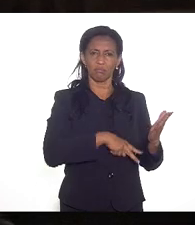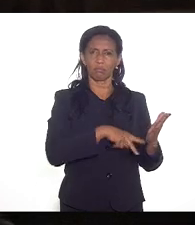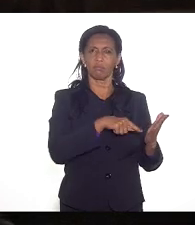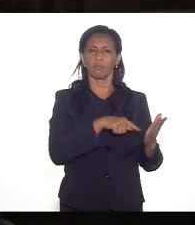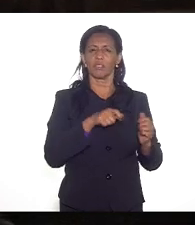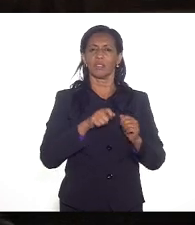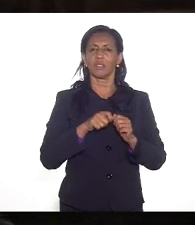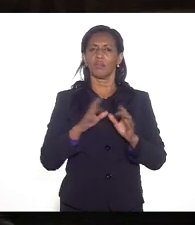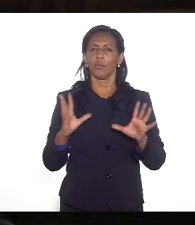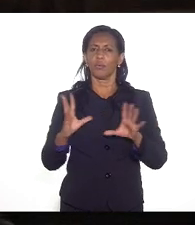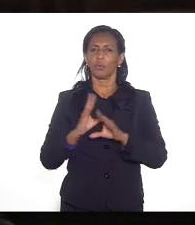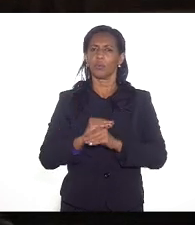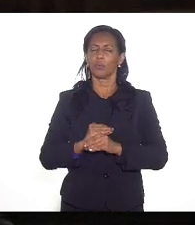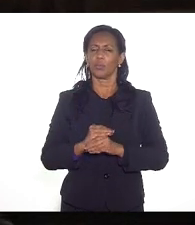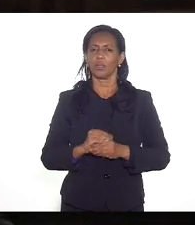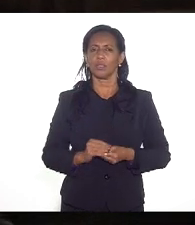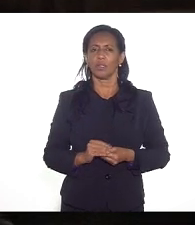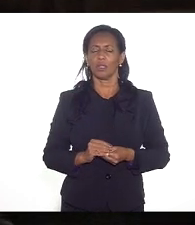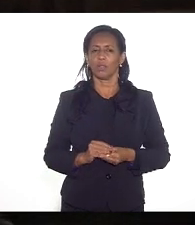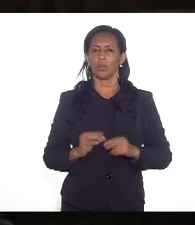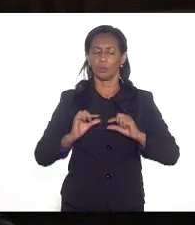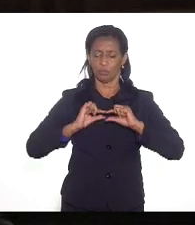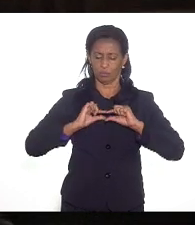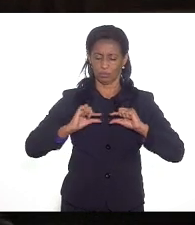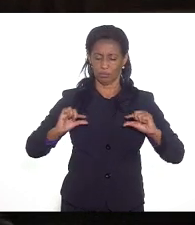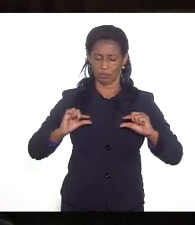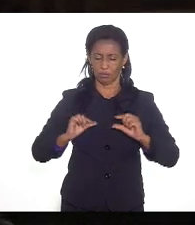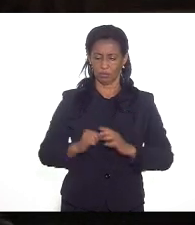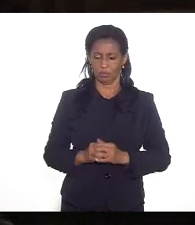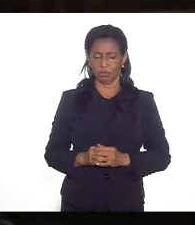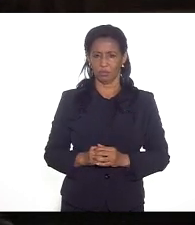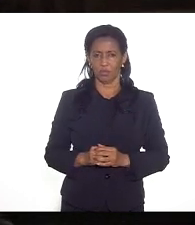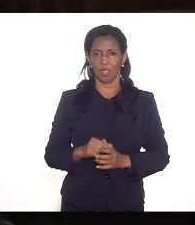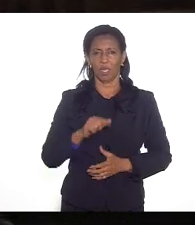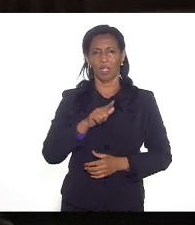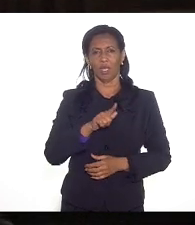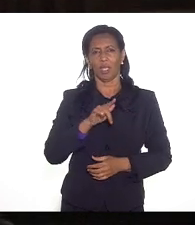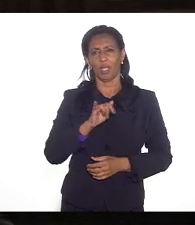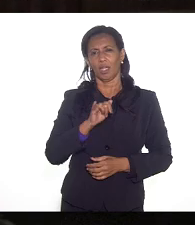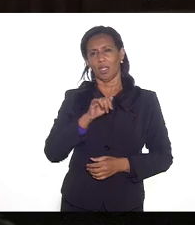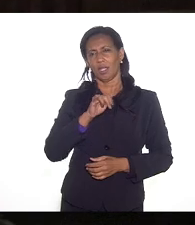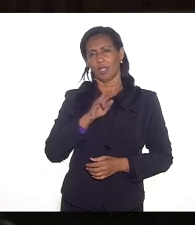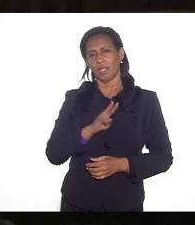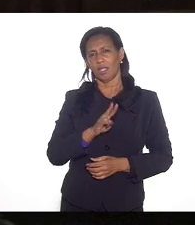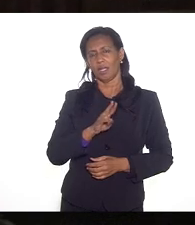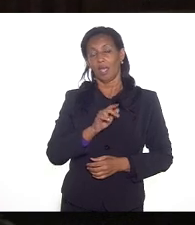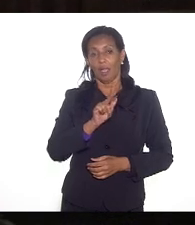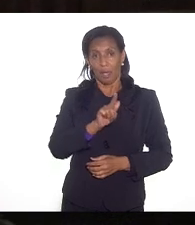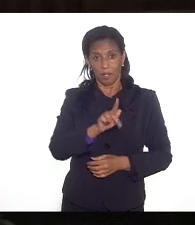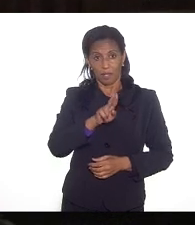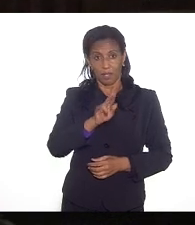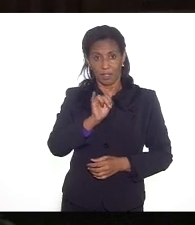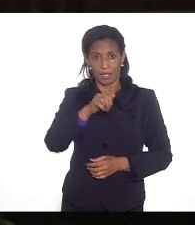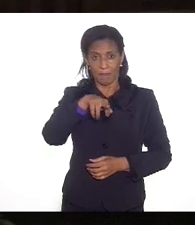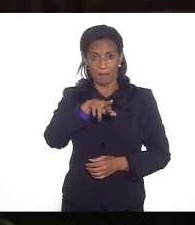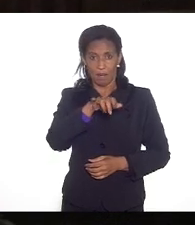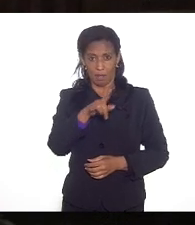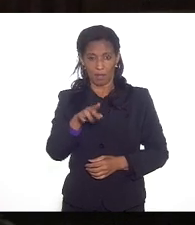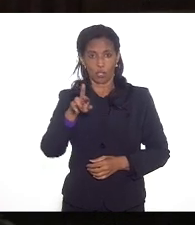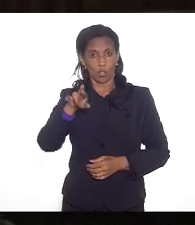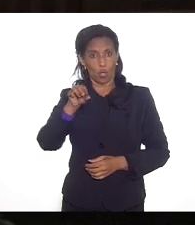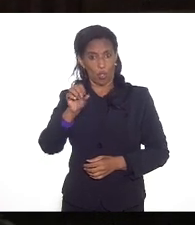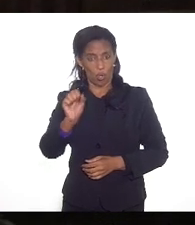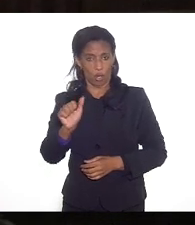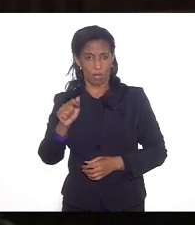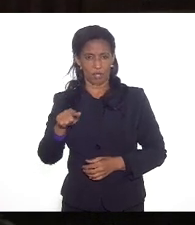O que foi concluída com trecho de Guimarães Rosa o deputado Noel de